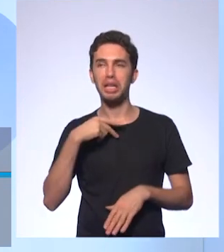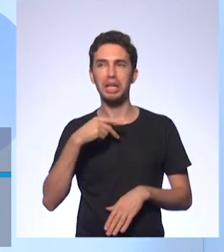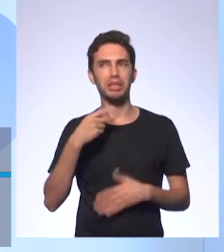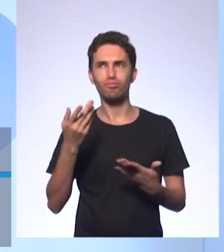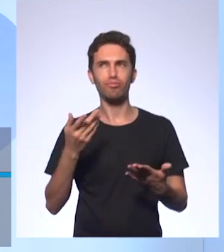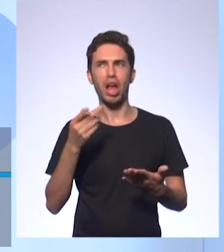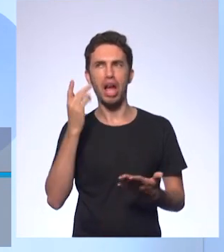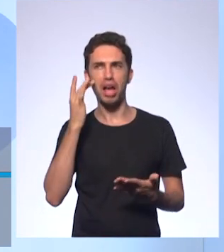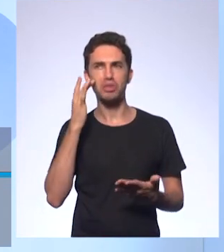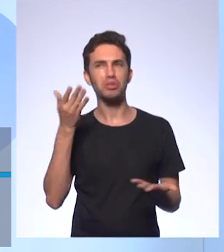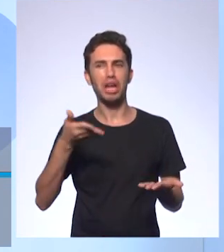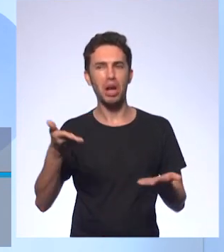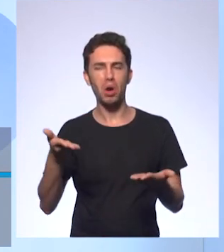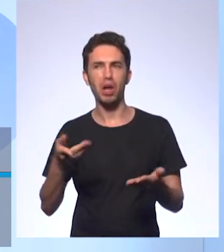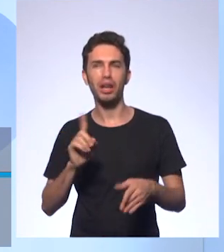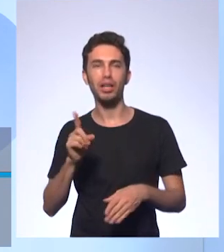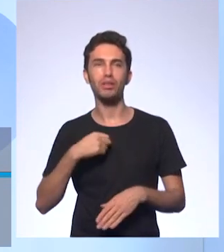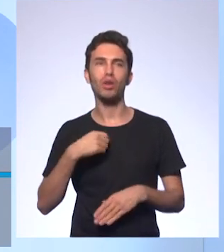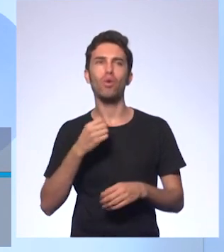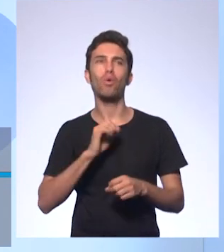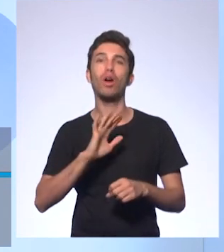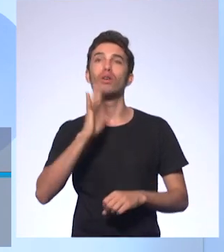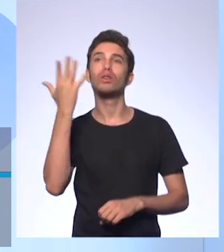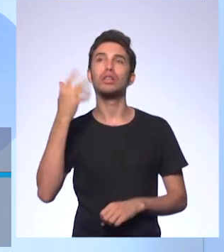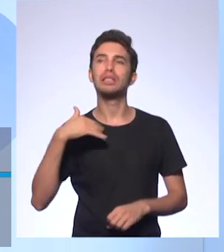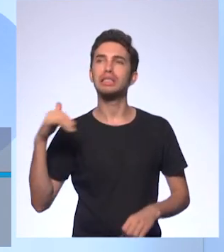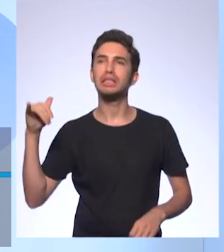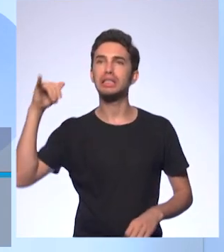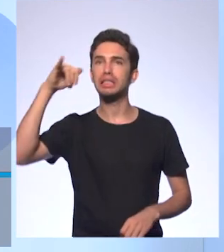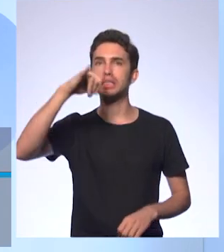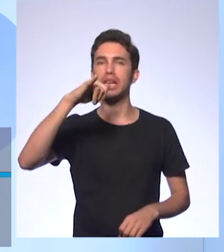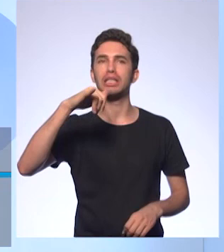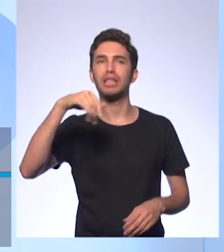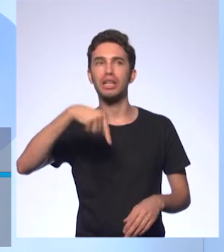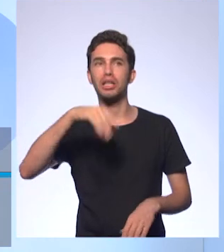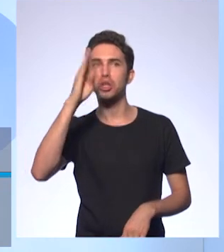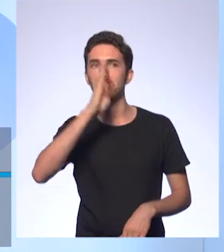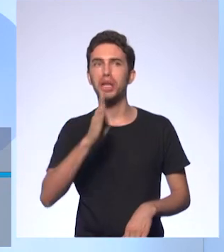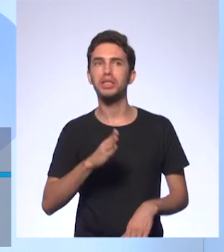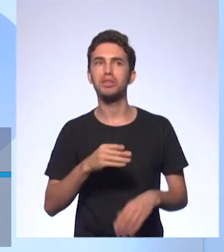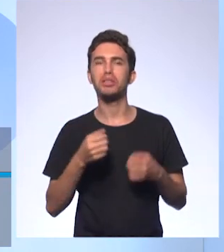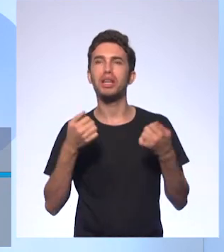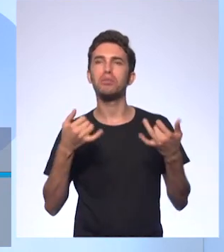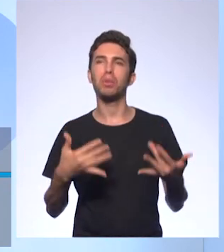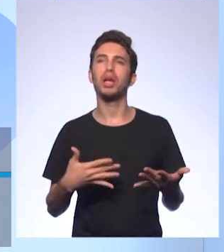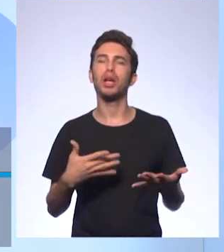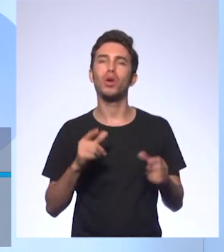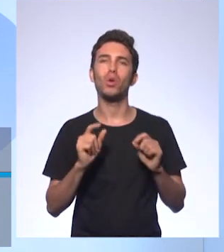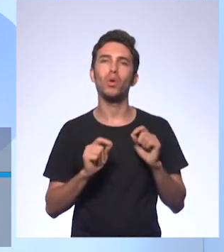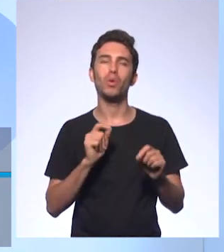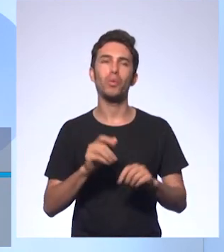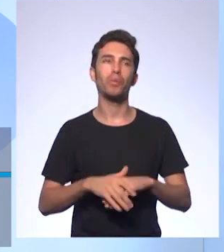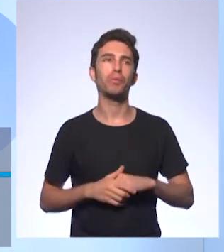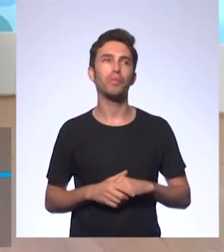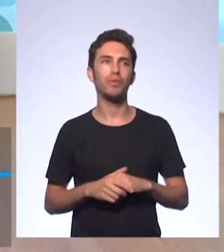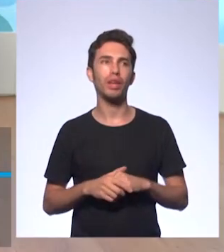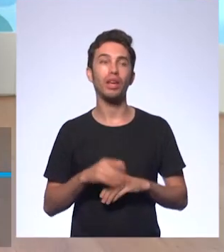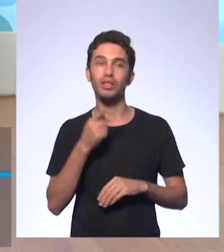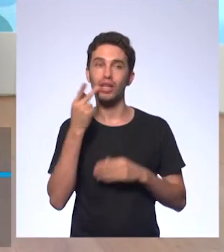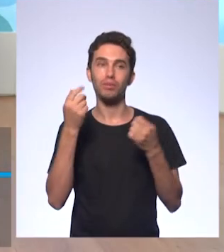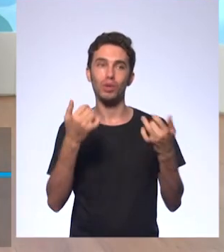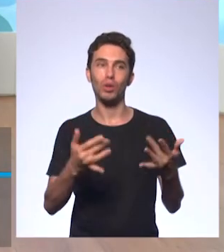dessa época. Então, qual foi esse desastre maior da aviação brasileira que ele está citando aqui? Ele já falou